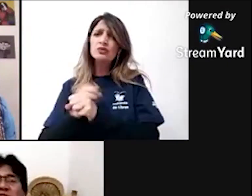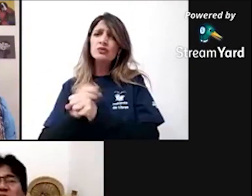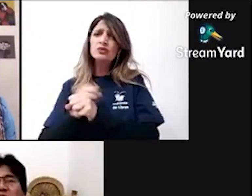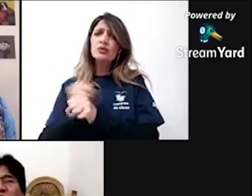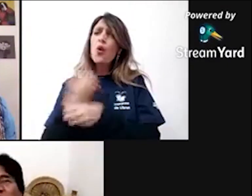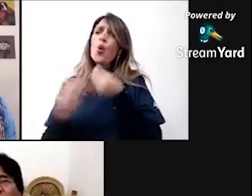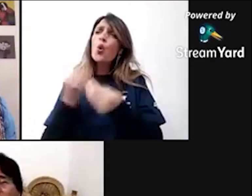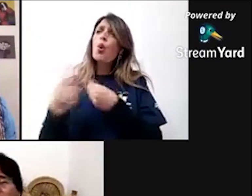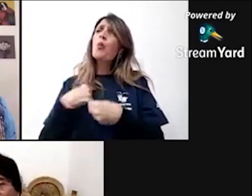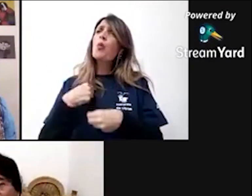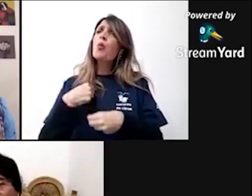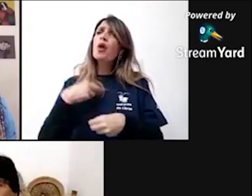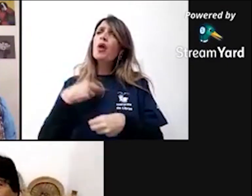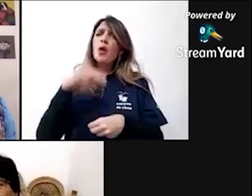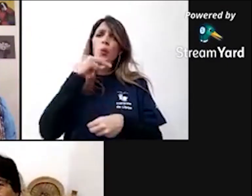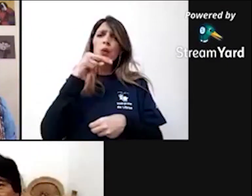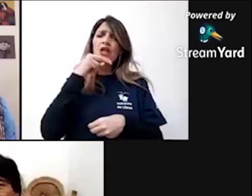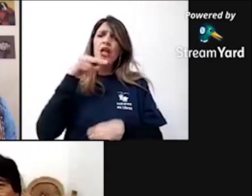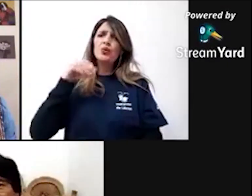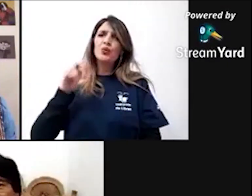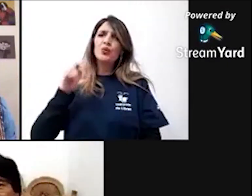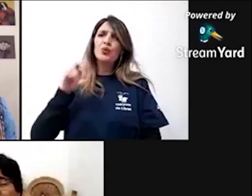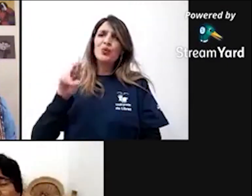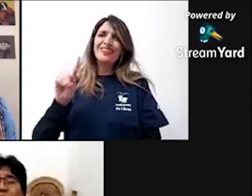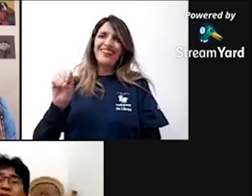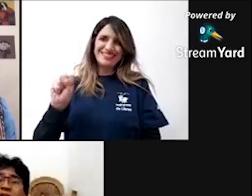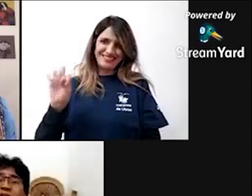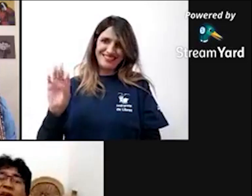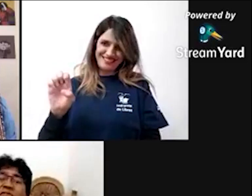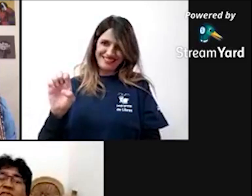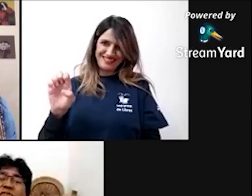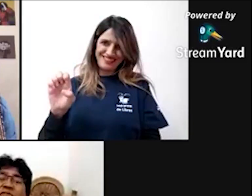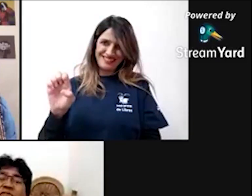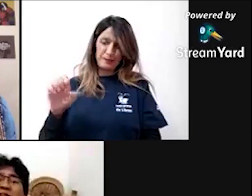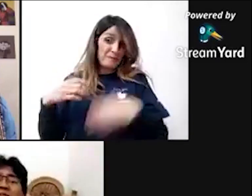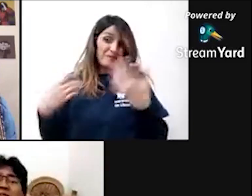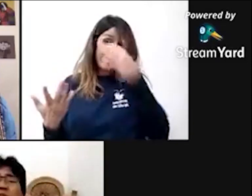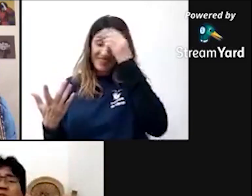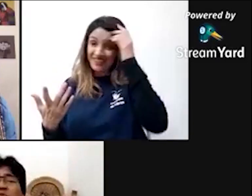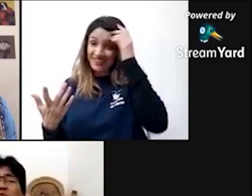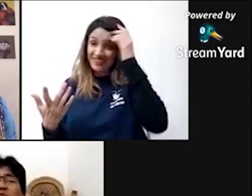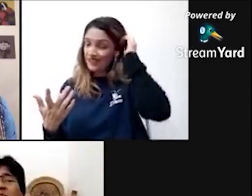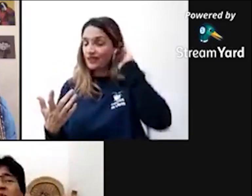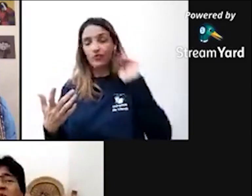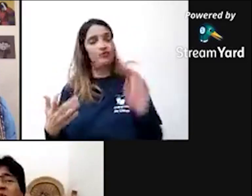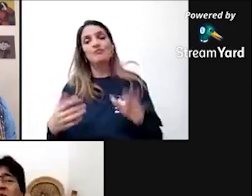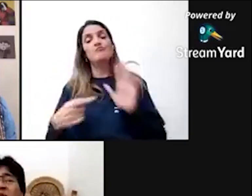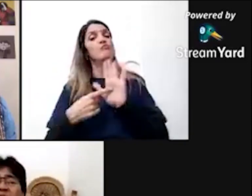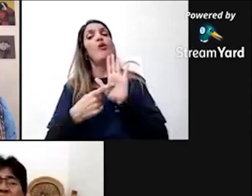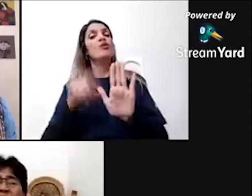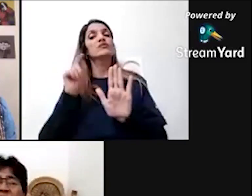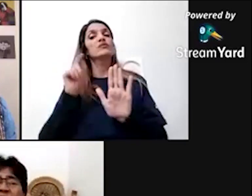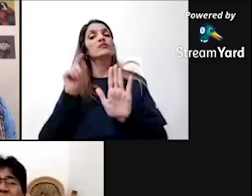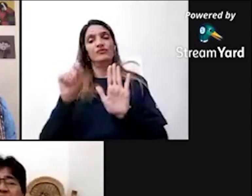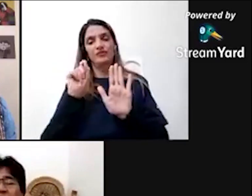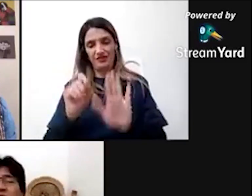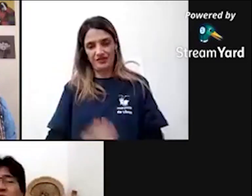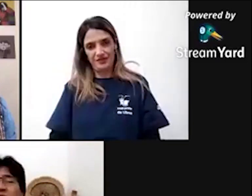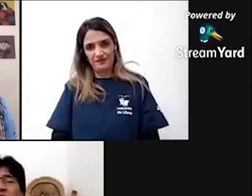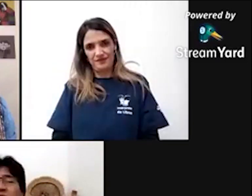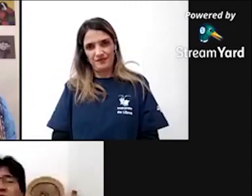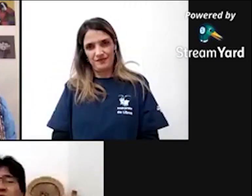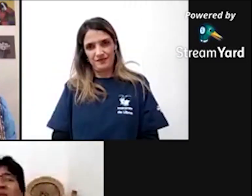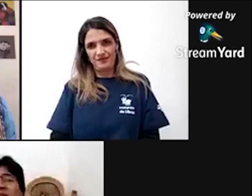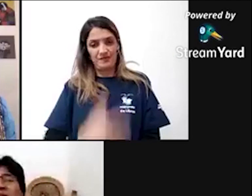do nordeste? Não faz muito sentido isso. Então, isso termina reforçando para as pessoas